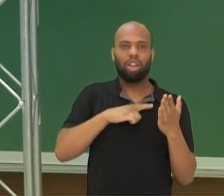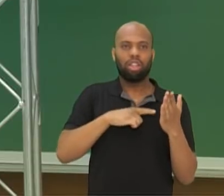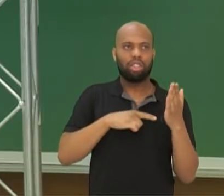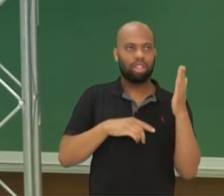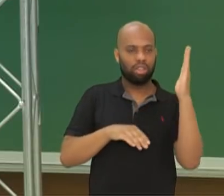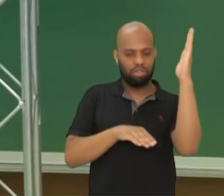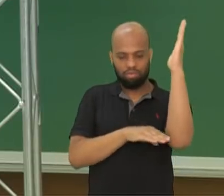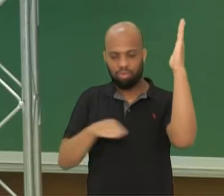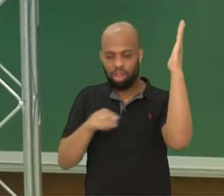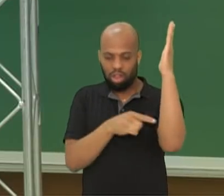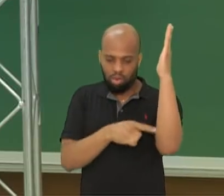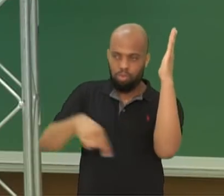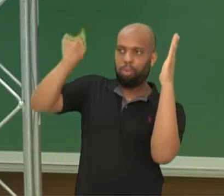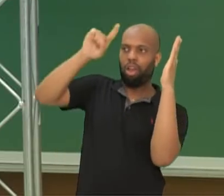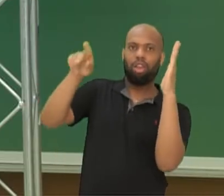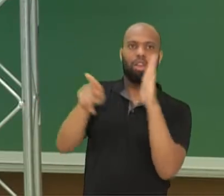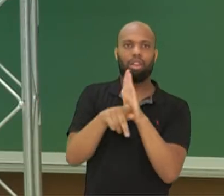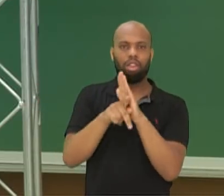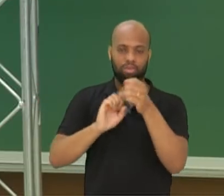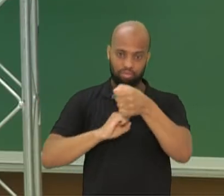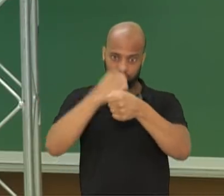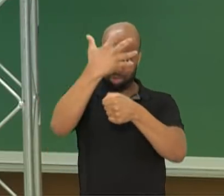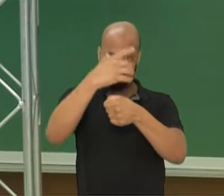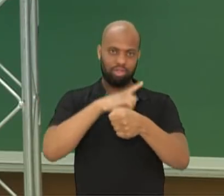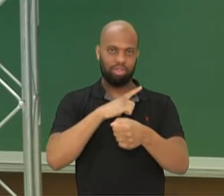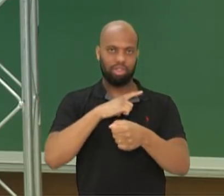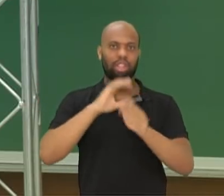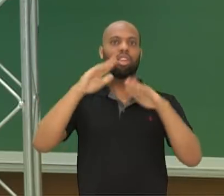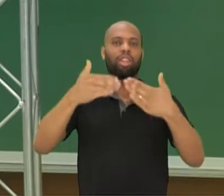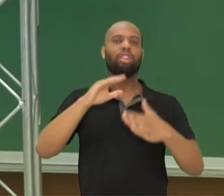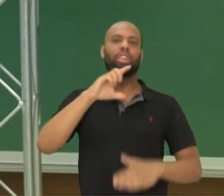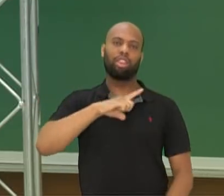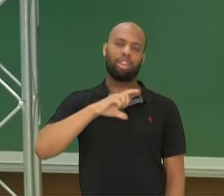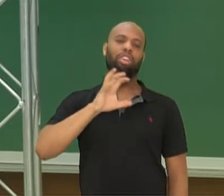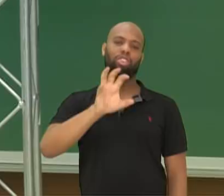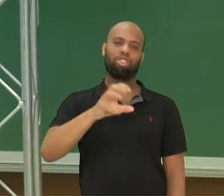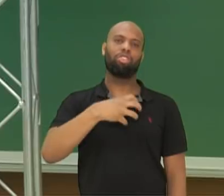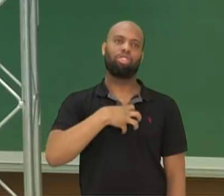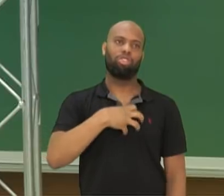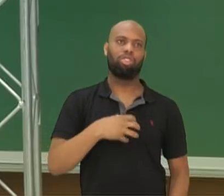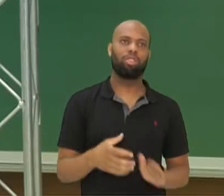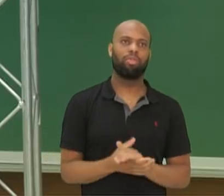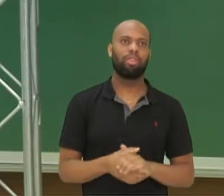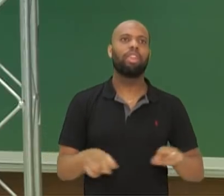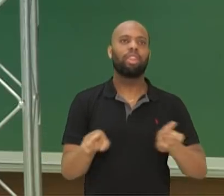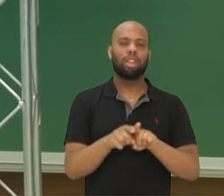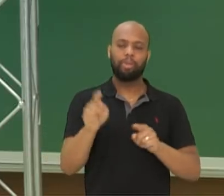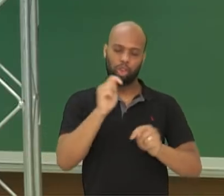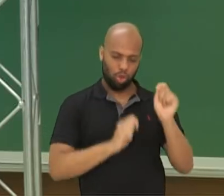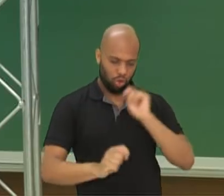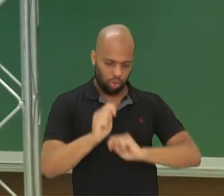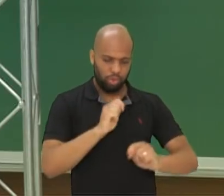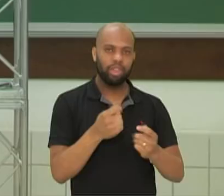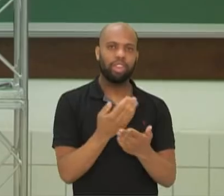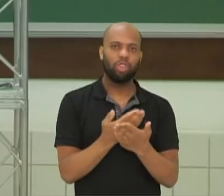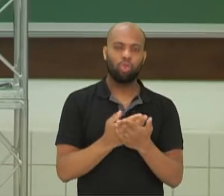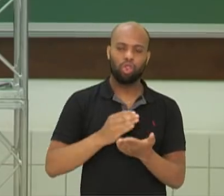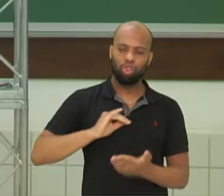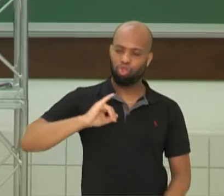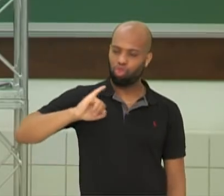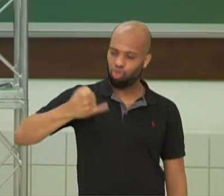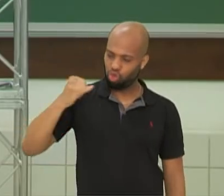essa variável no expoente, aí a gente fala que é um crescimento exponencial. Na economia, quando a gente fala de